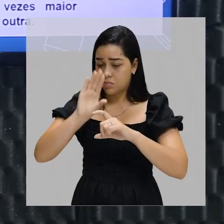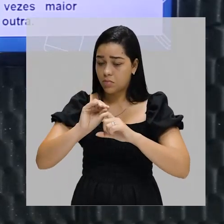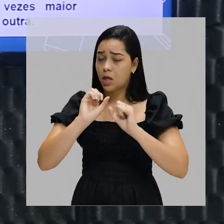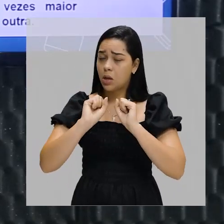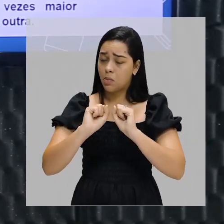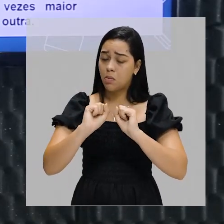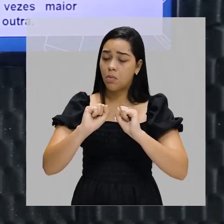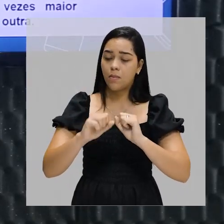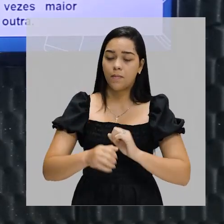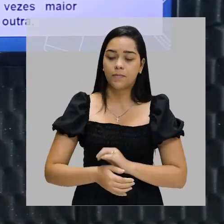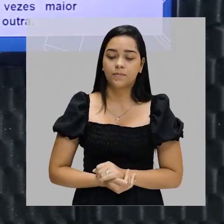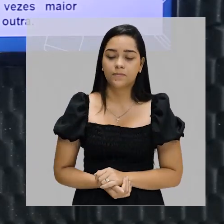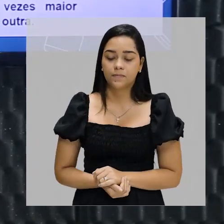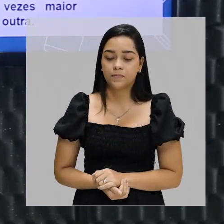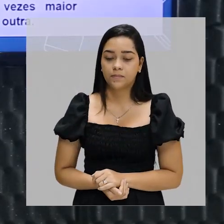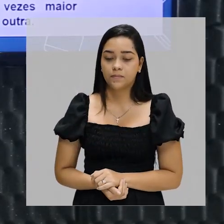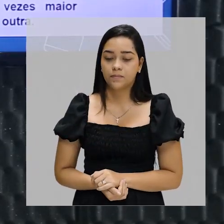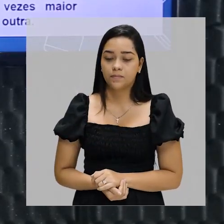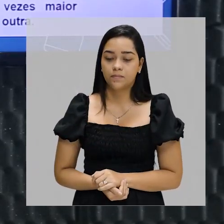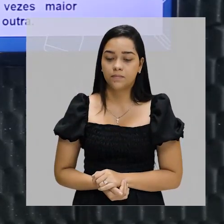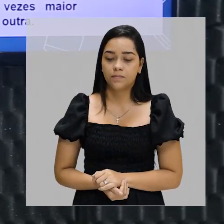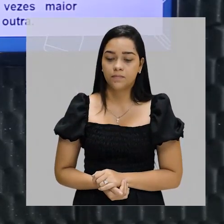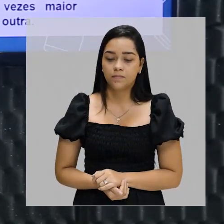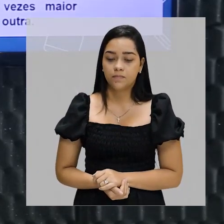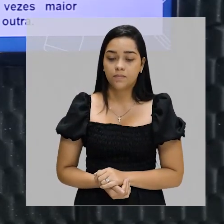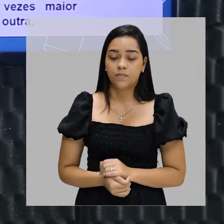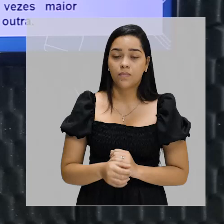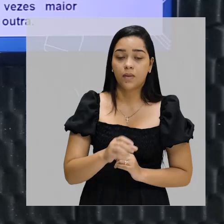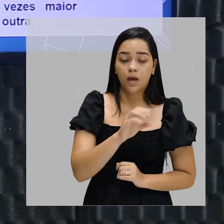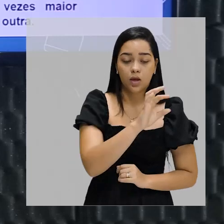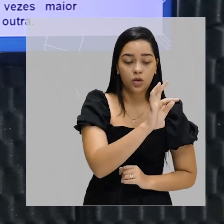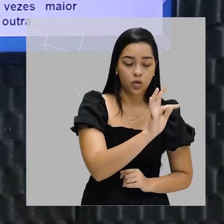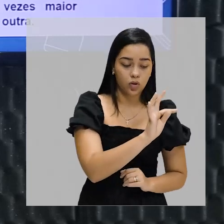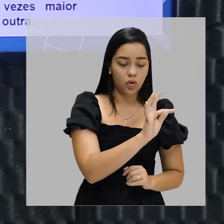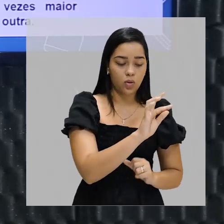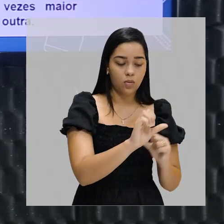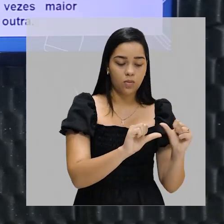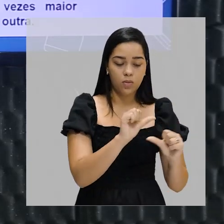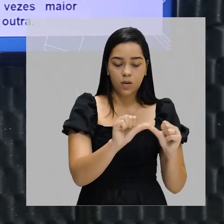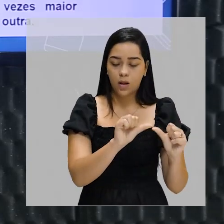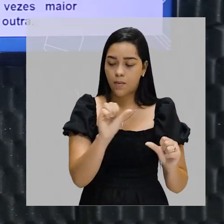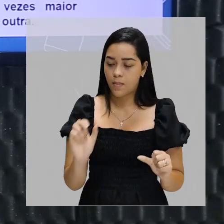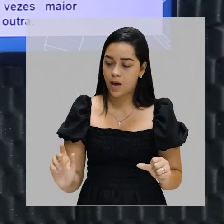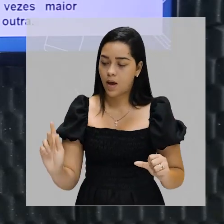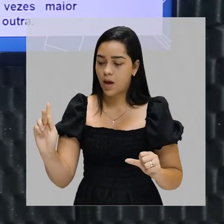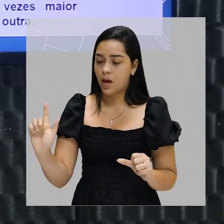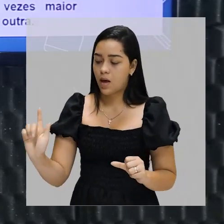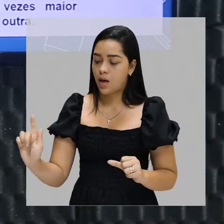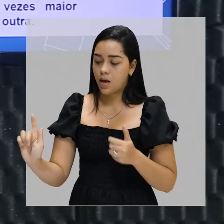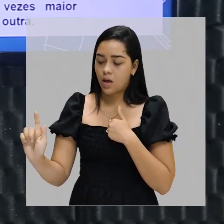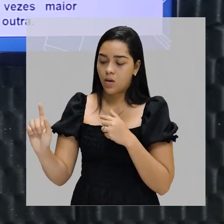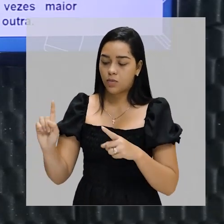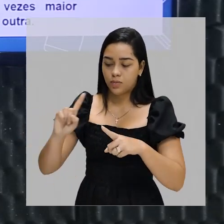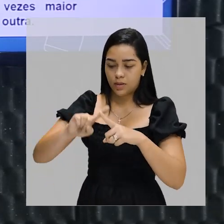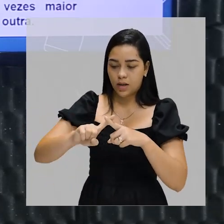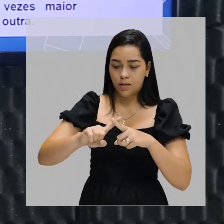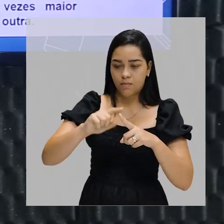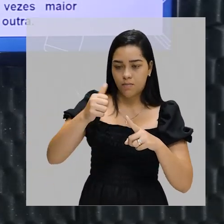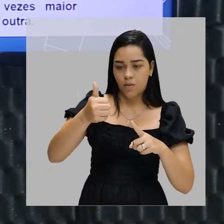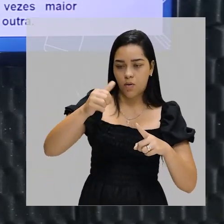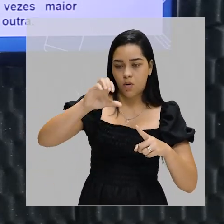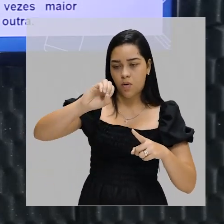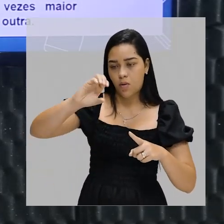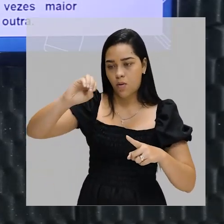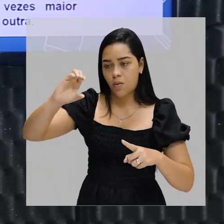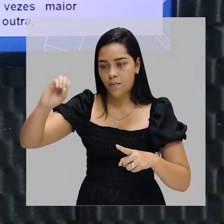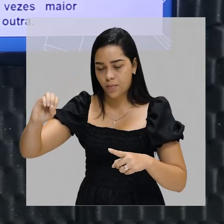turminha, essa é a vez. Olha só, tonelada, se quisermos transformar para quilograma, eu vou multiplicar por 1000. E se